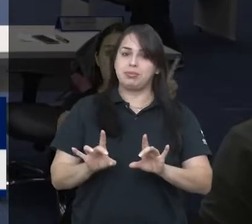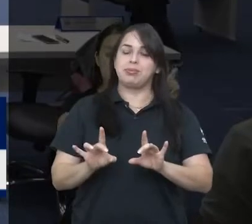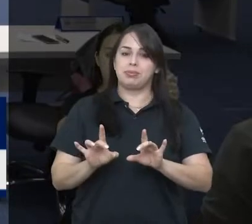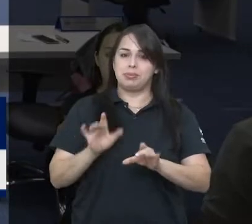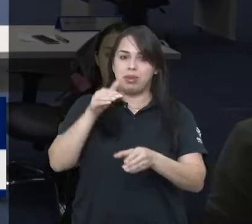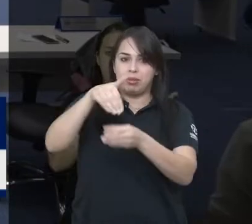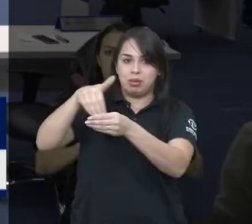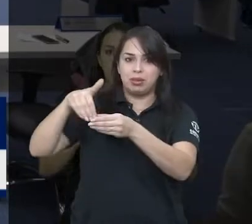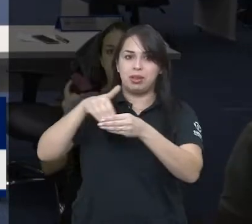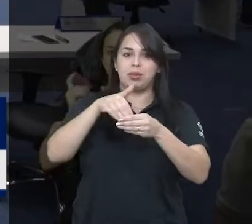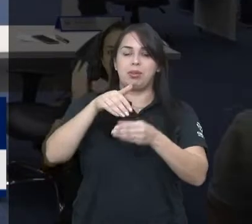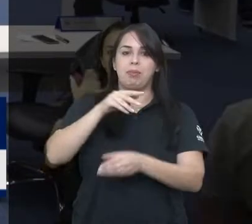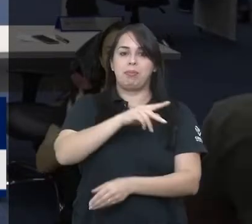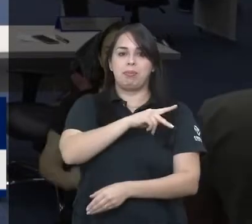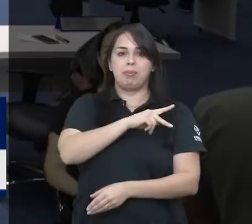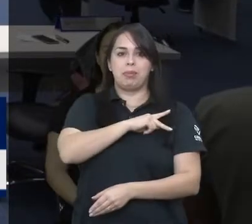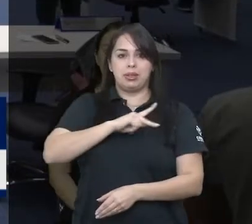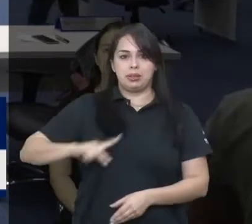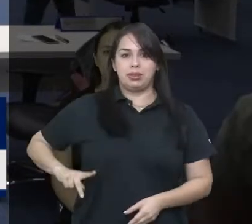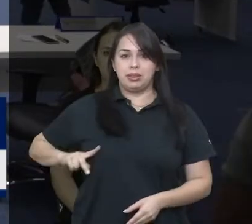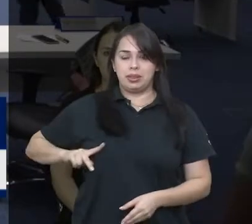mesa diretora do biênio